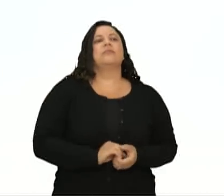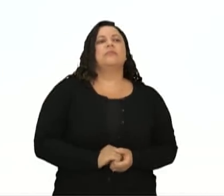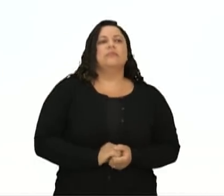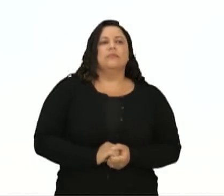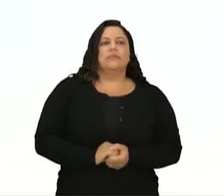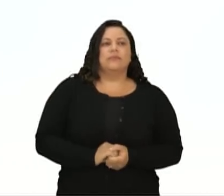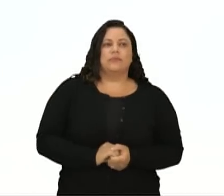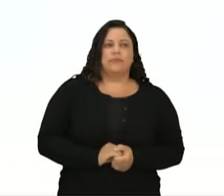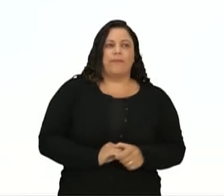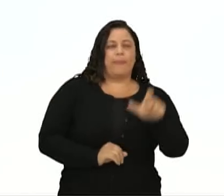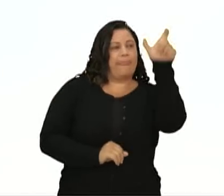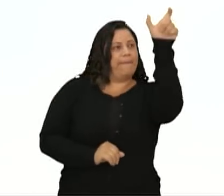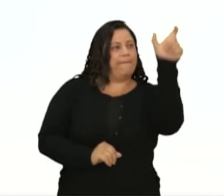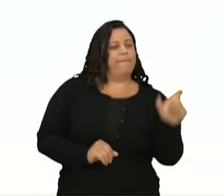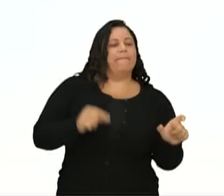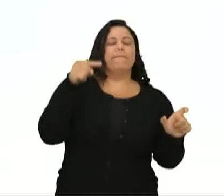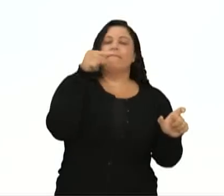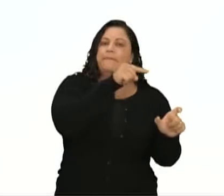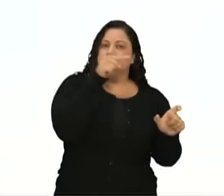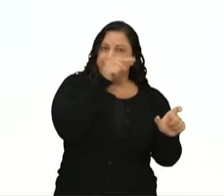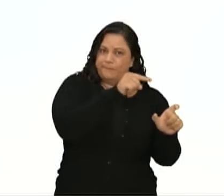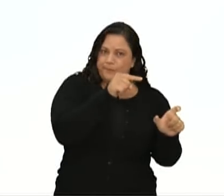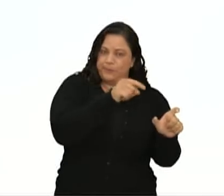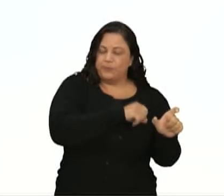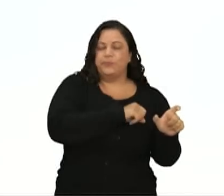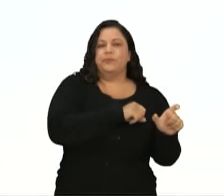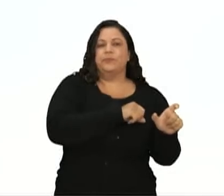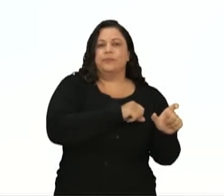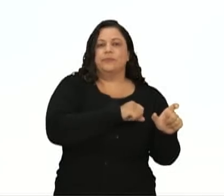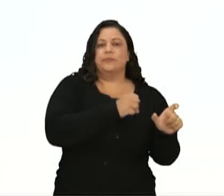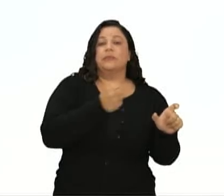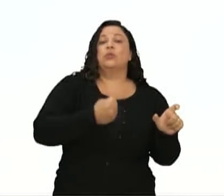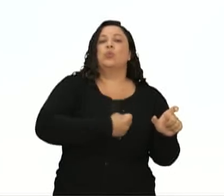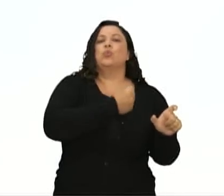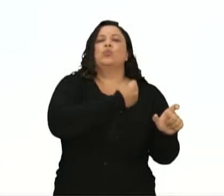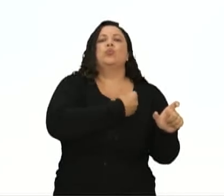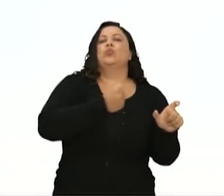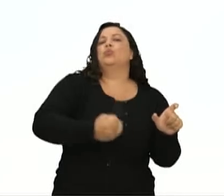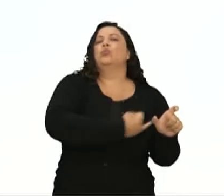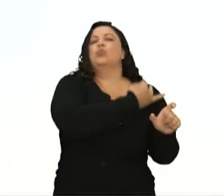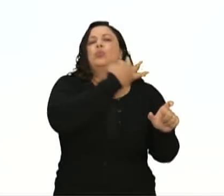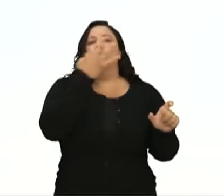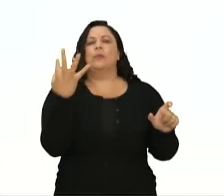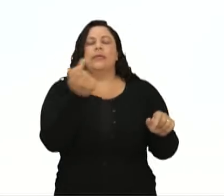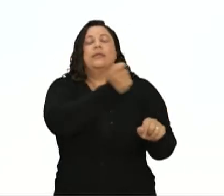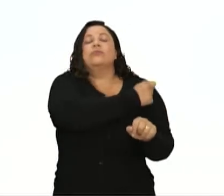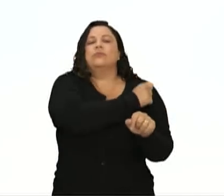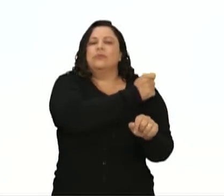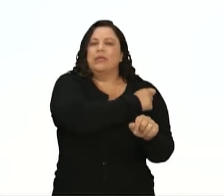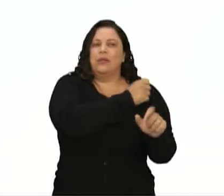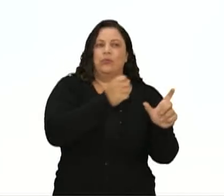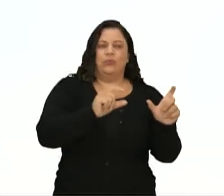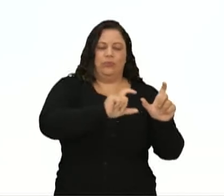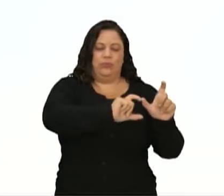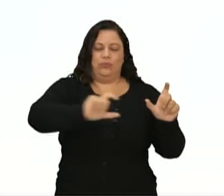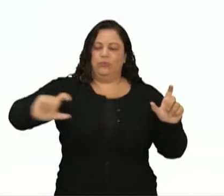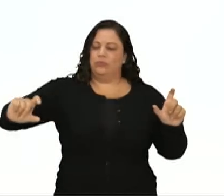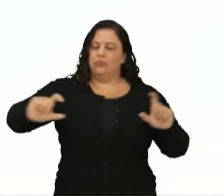no eixo vertical, nós temos o número de alunos, né? Quantos alunos são? E no